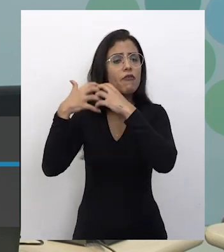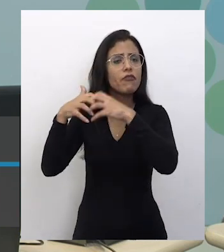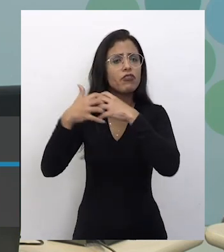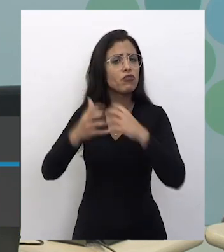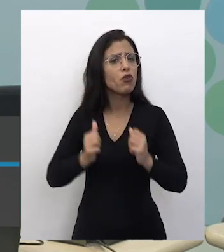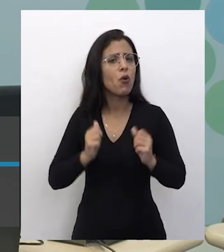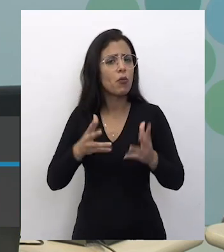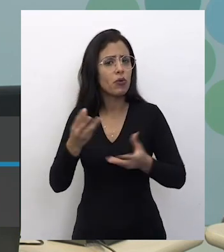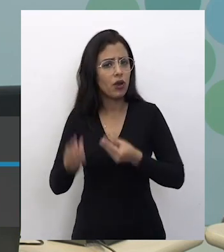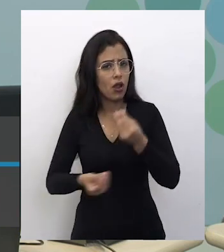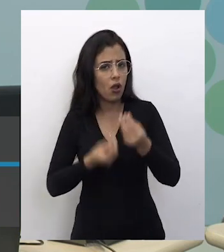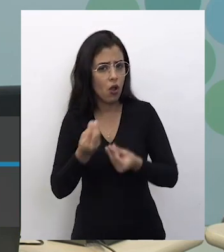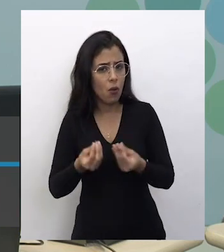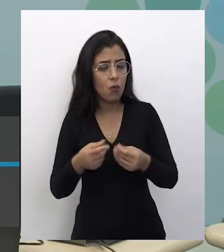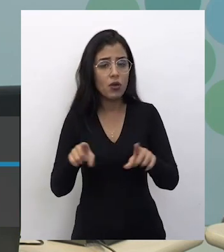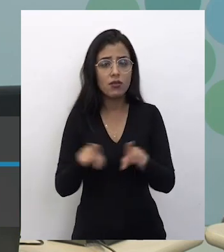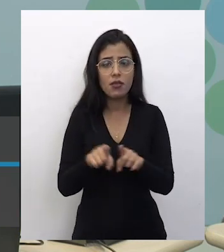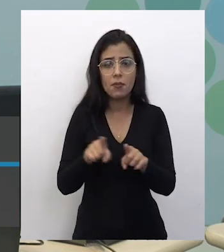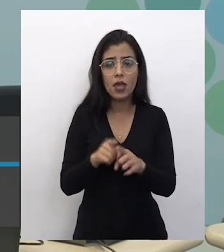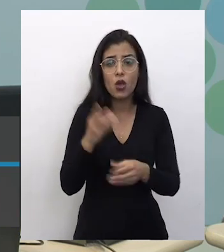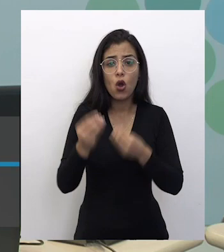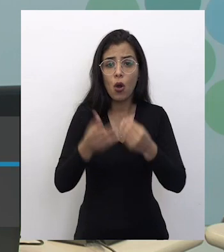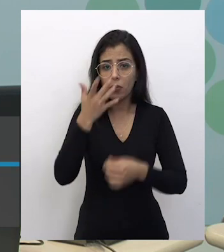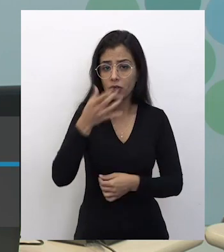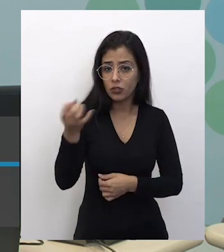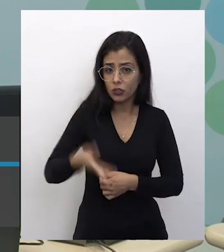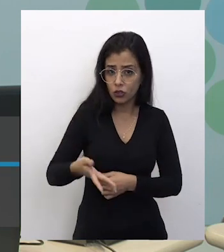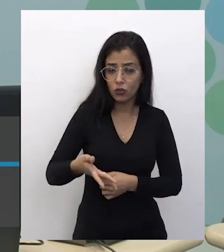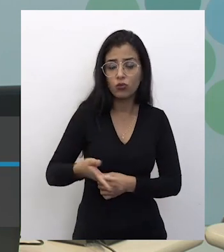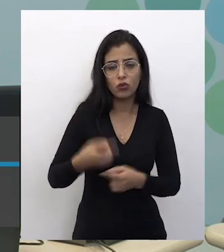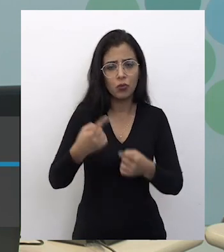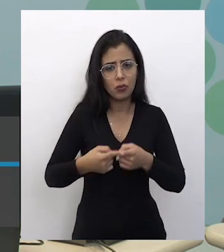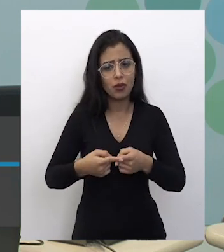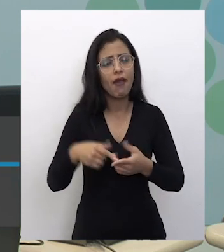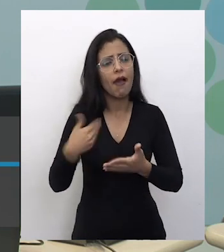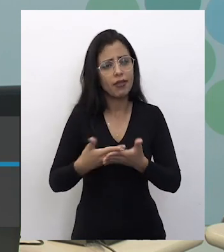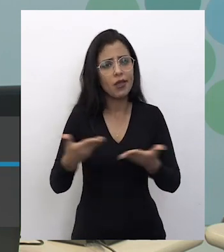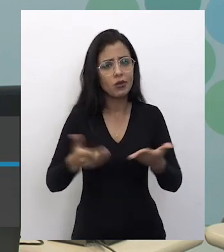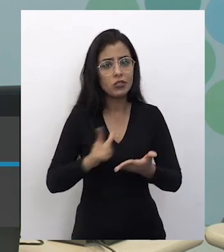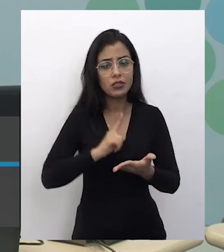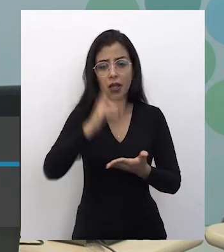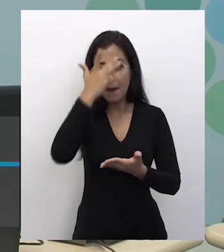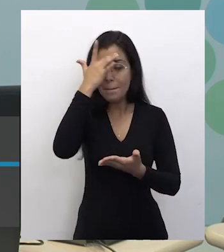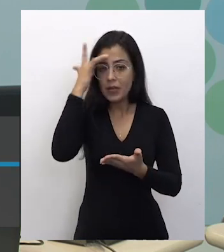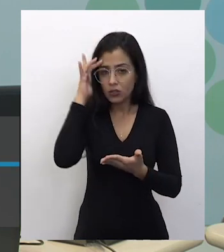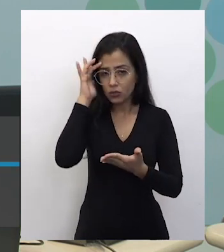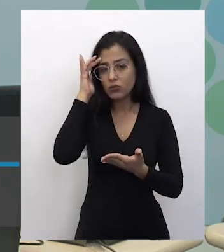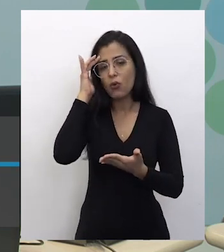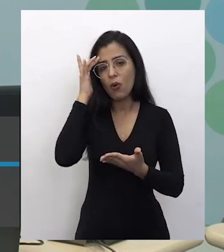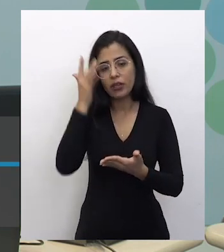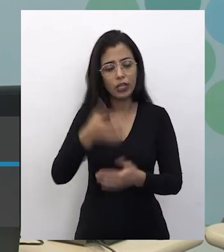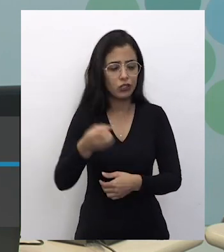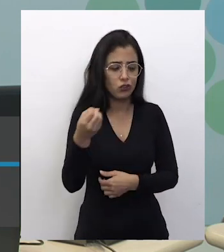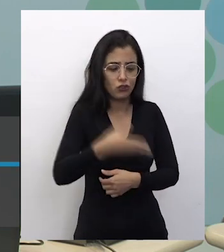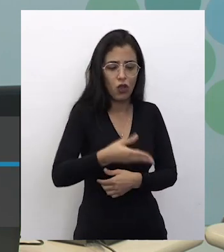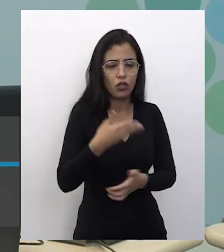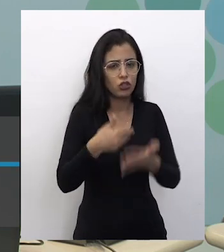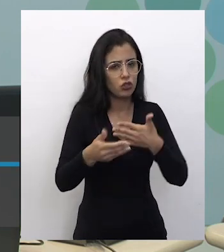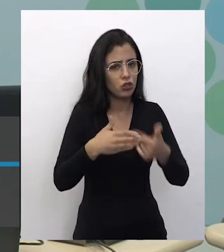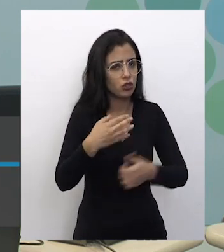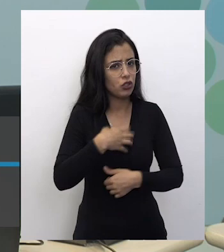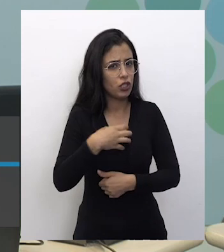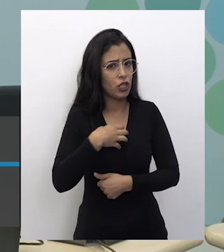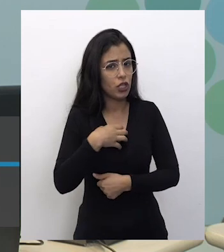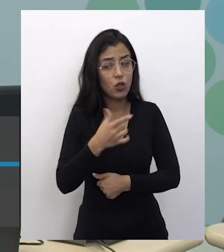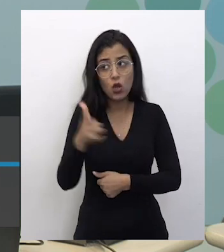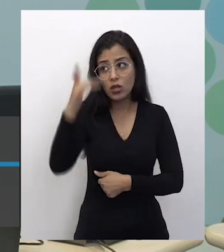ao descartá-la, porque existem casos ainda de pessoas descartando a máscara de qualquer forma, colocando em risco a vida das pessoas e o